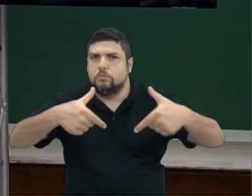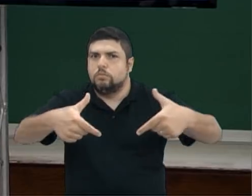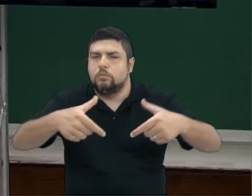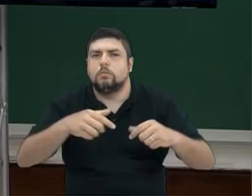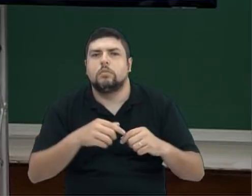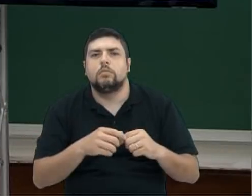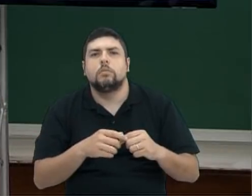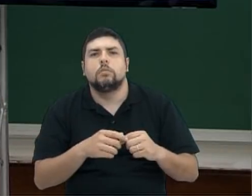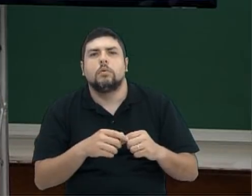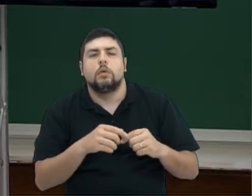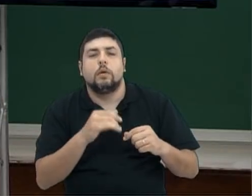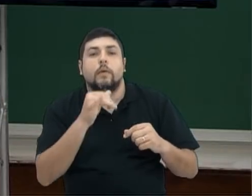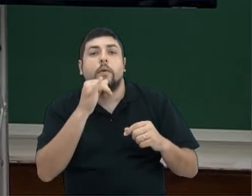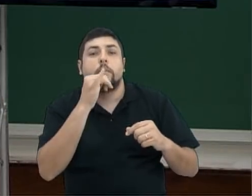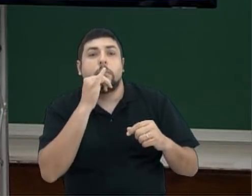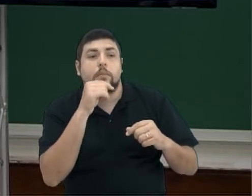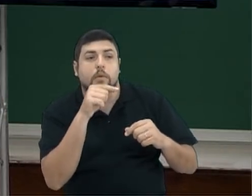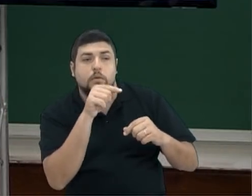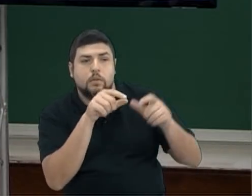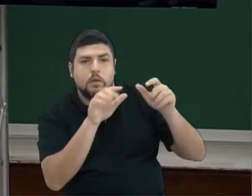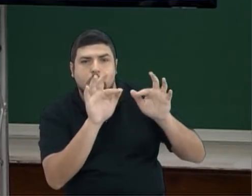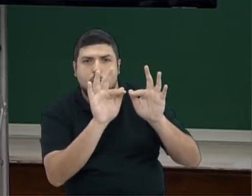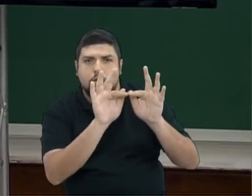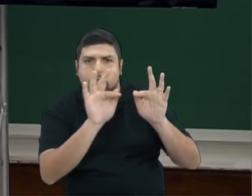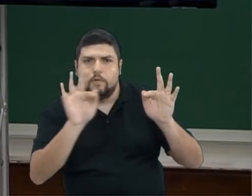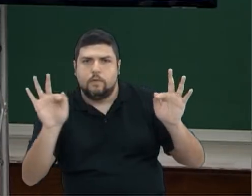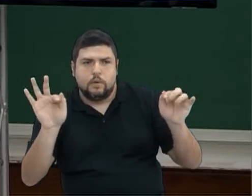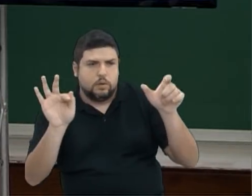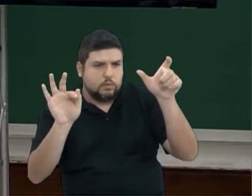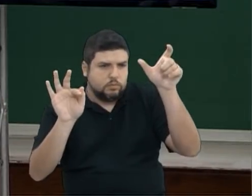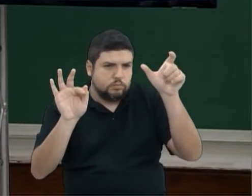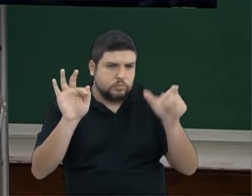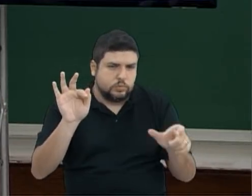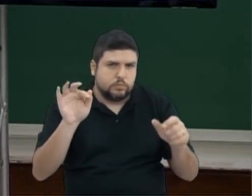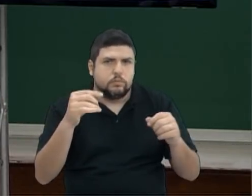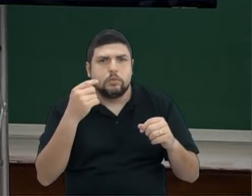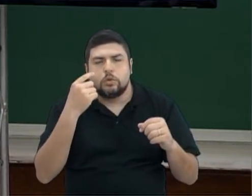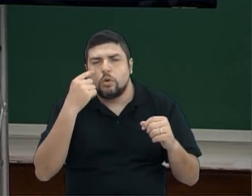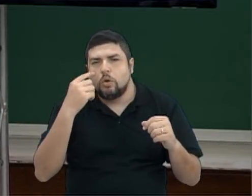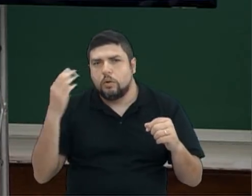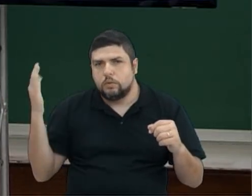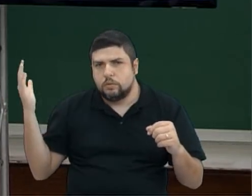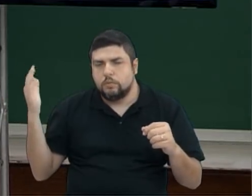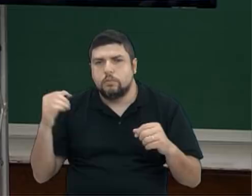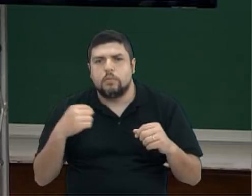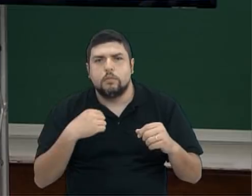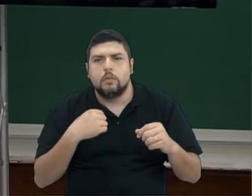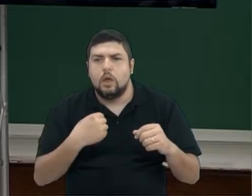de fazer ação, são sujeitos da frase, né? Então, observe o exemplo. Eu